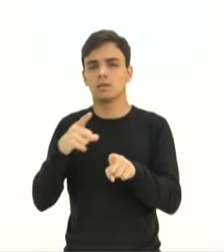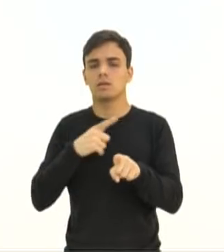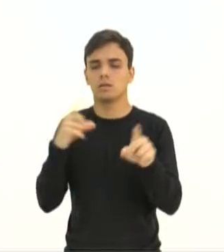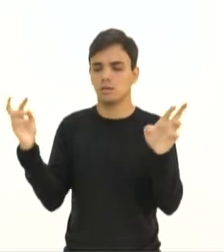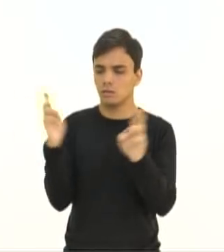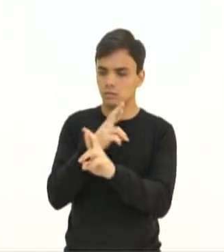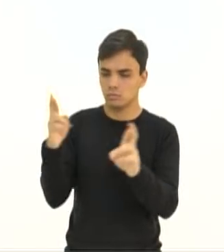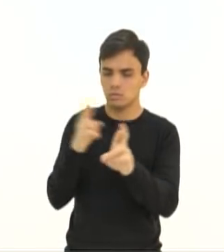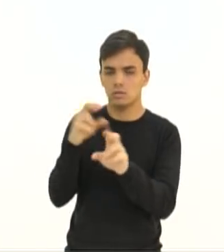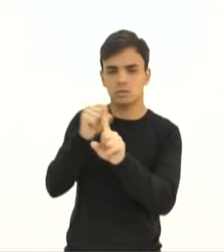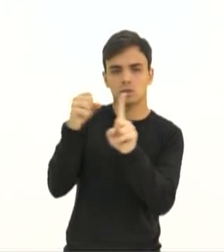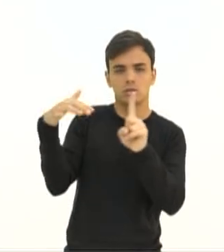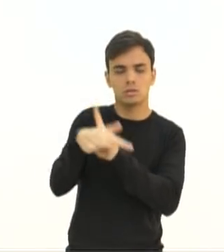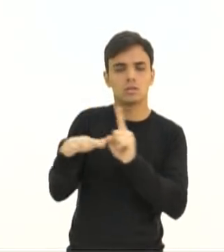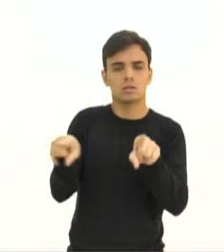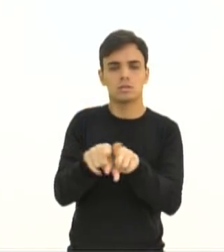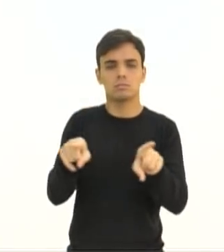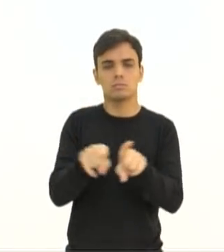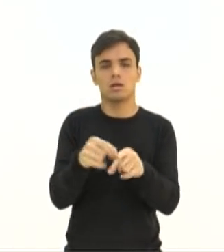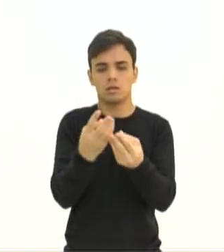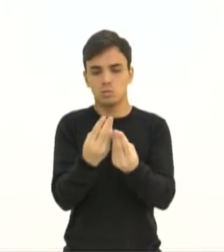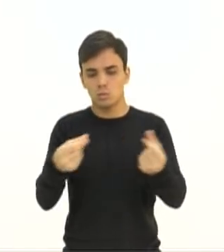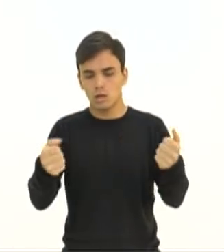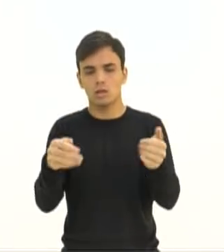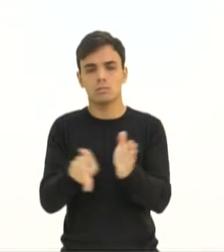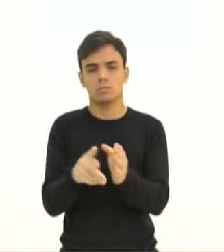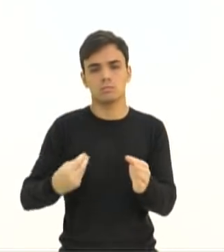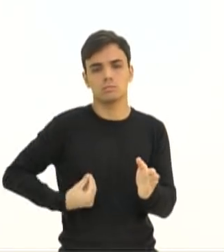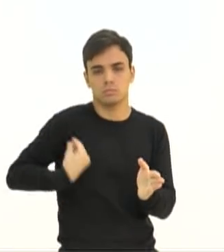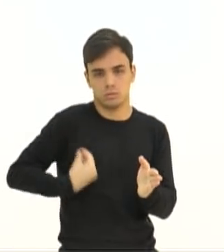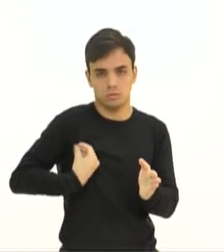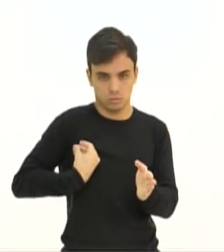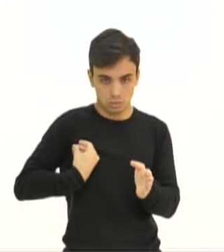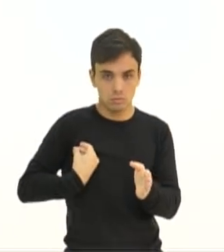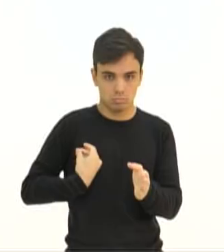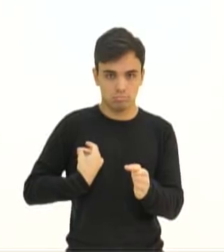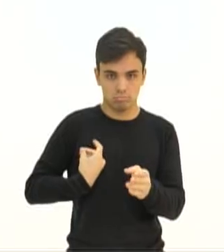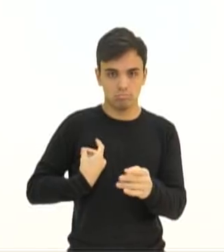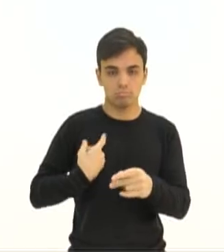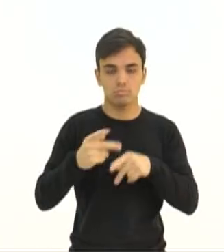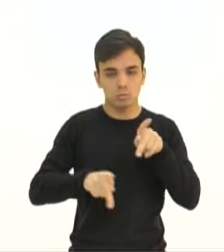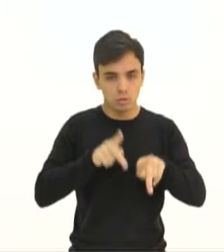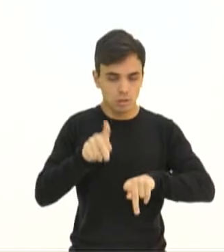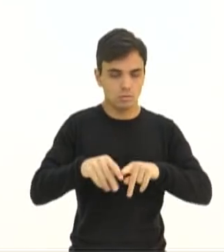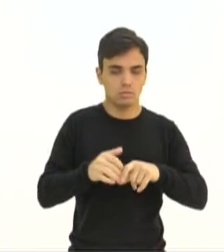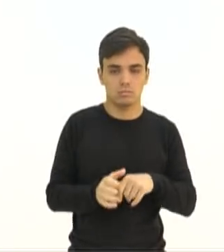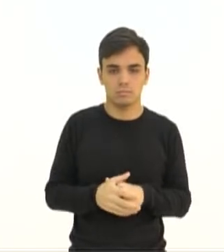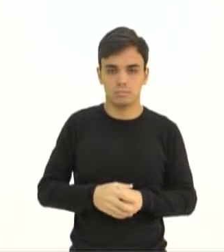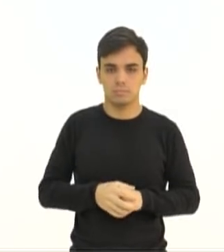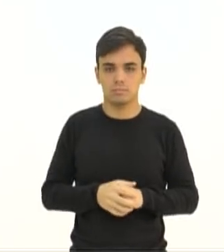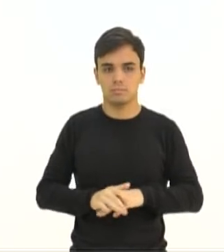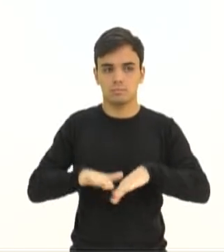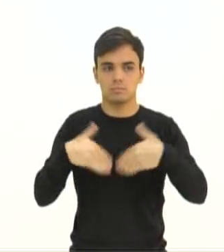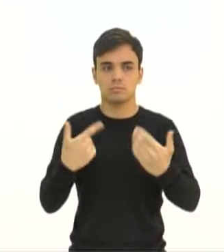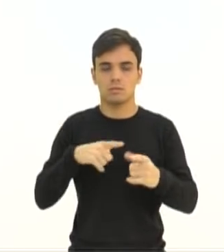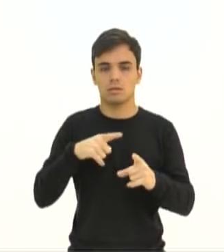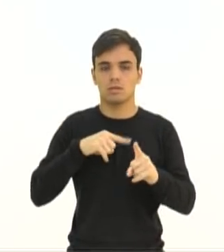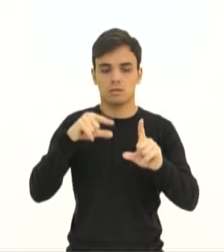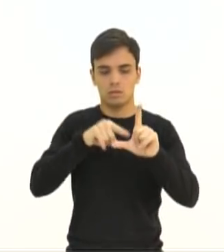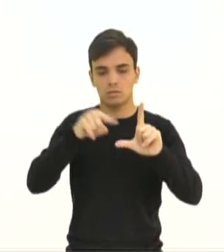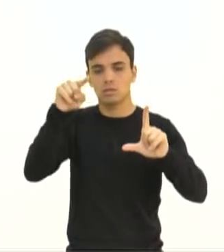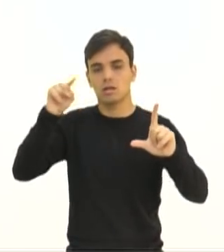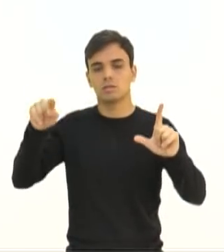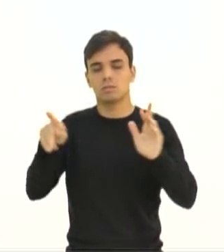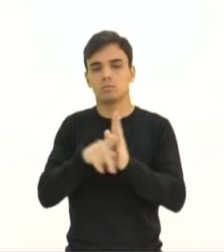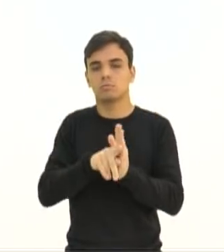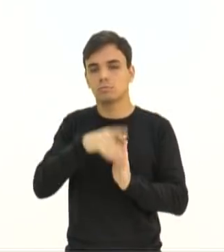sociedade, com as atividades e com a qualidade de vida da população, certo? Aí nós pensamos ali, taxa de analfabetismo